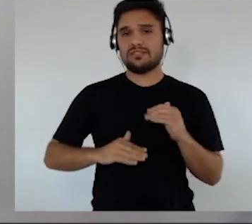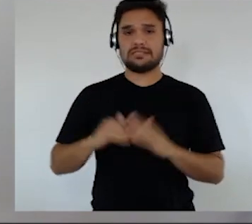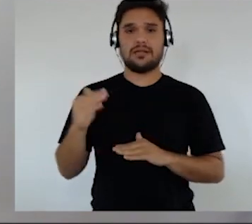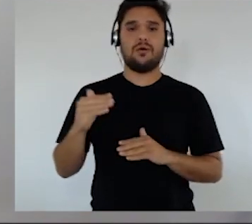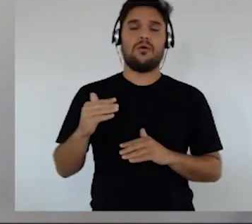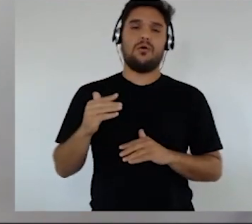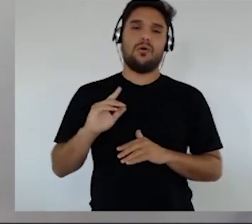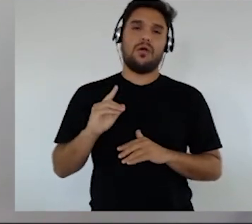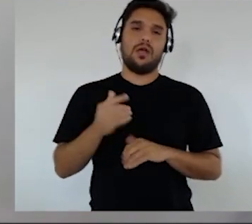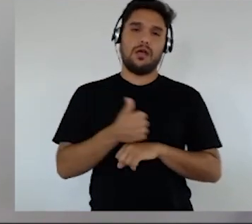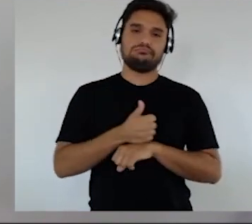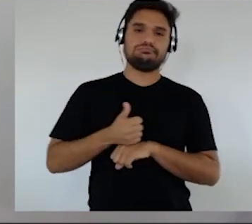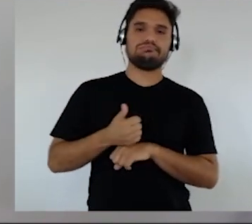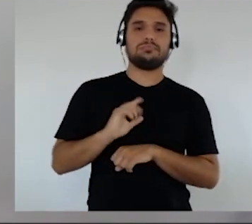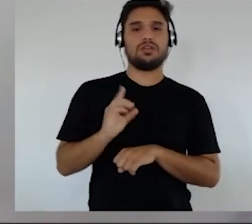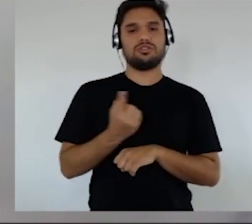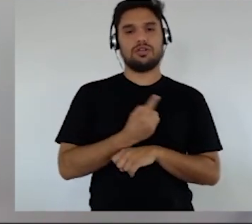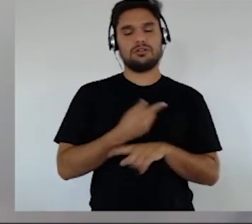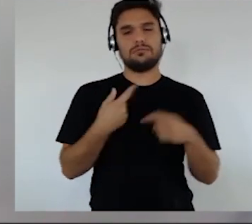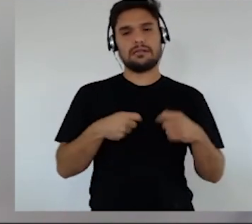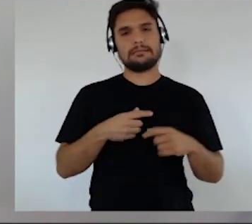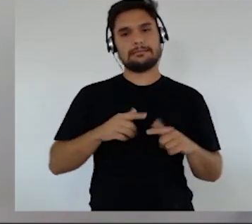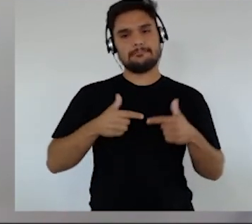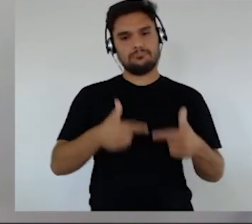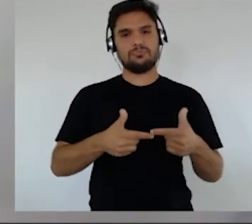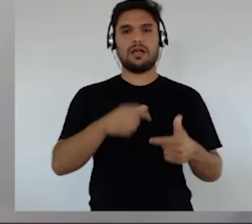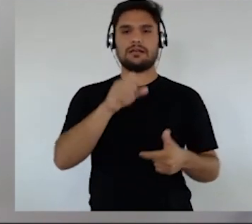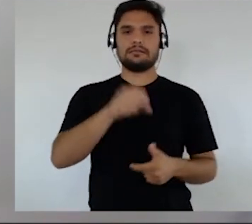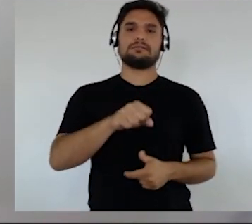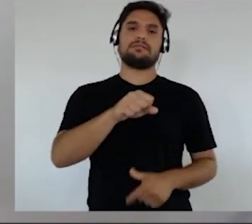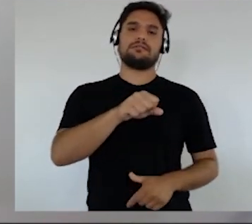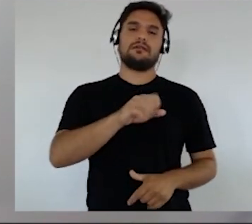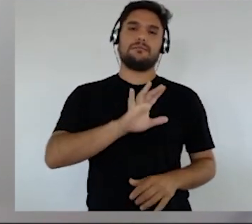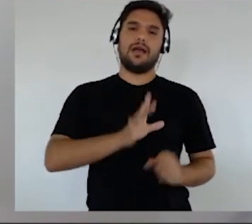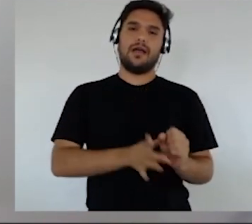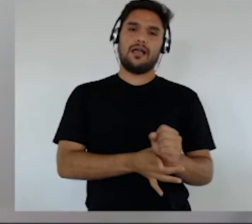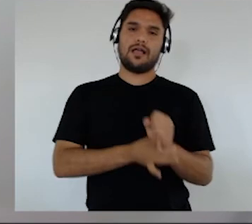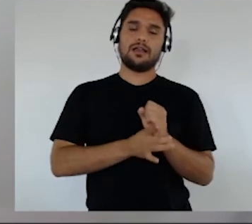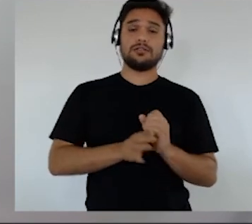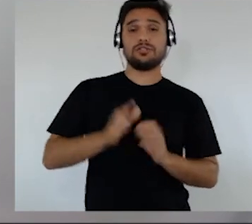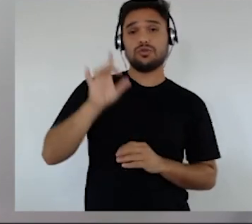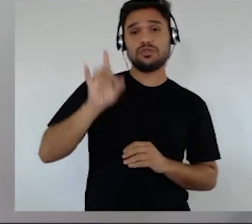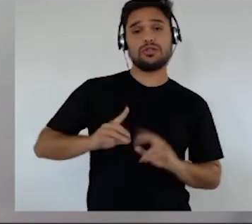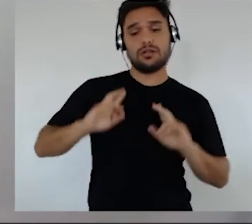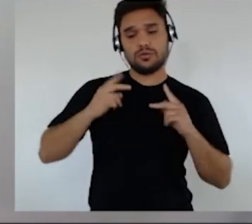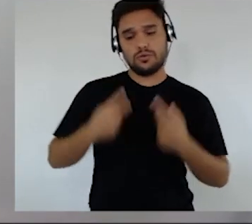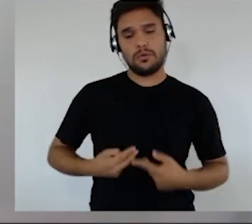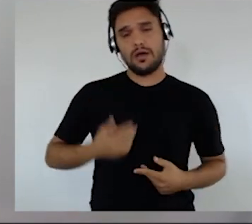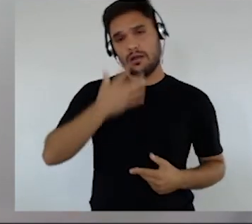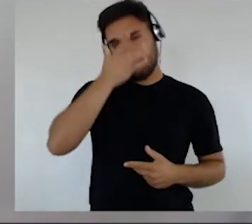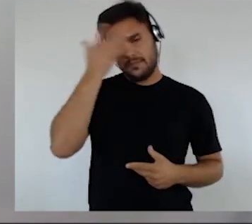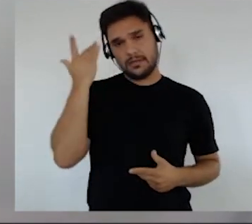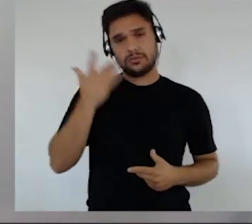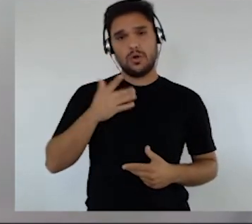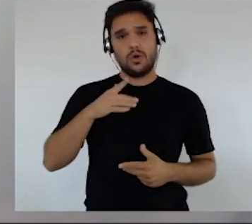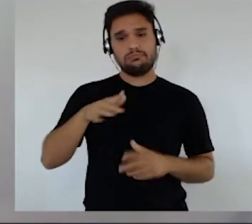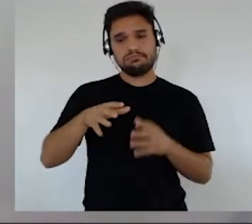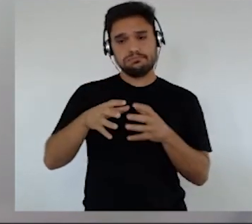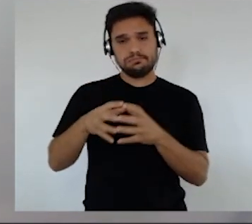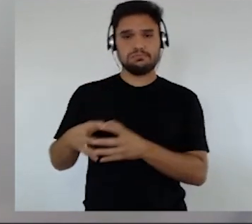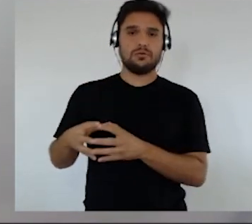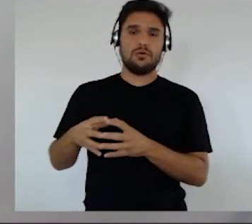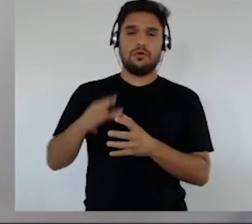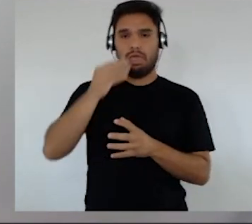a gente pode, sim, e deve ser ativista, né, no sentido de garantir os direitos humanos para as pessoas mais vulneráveis, especialmente